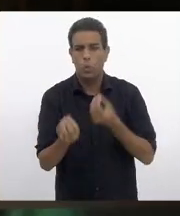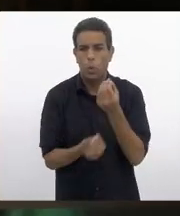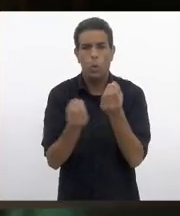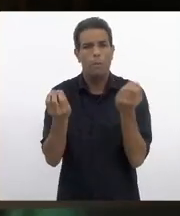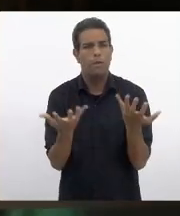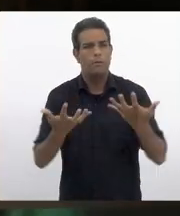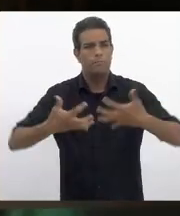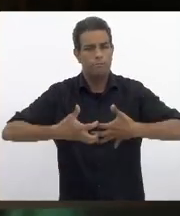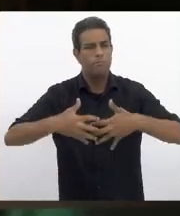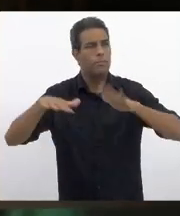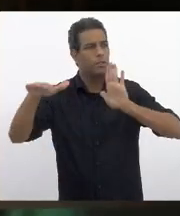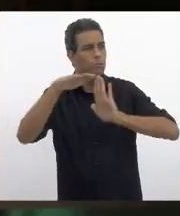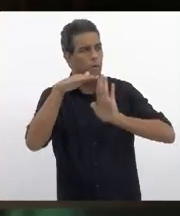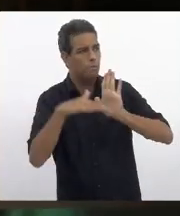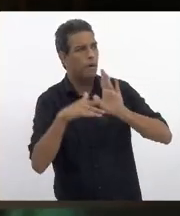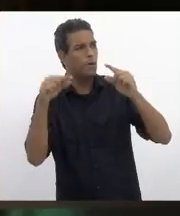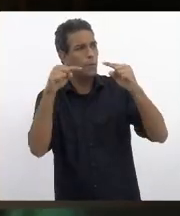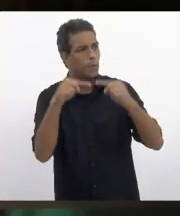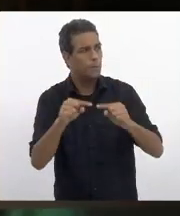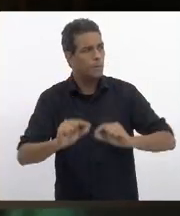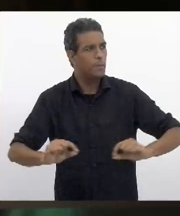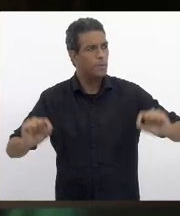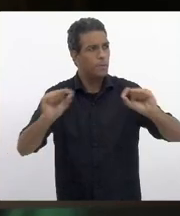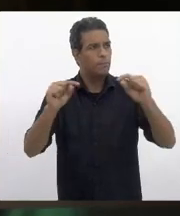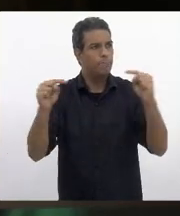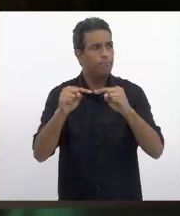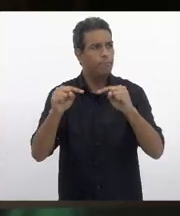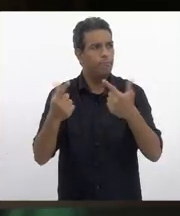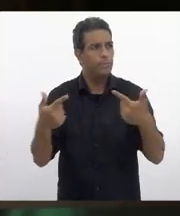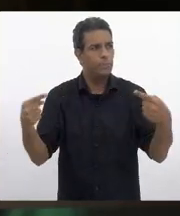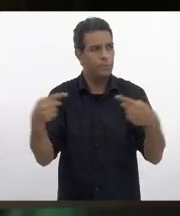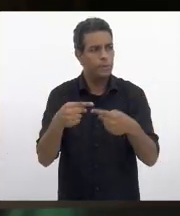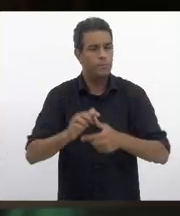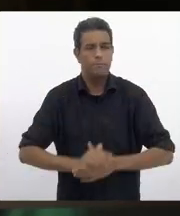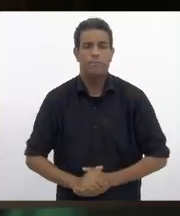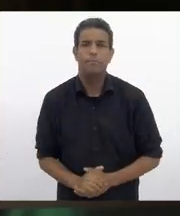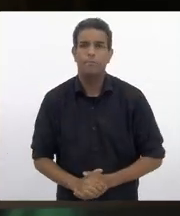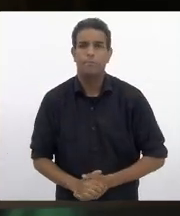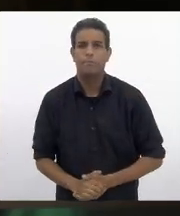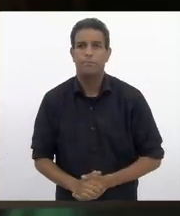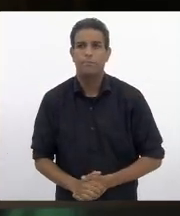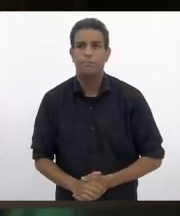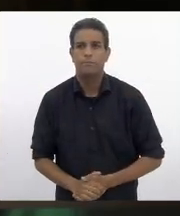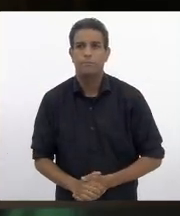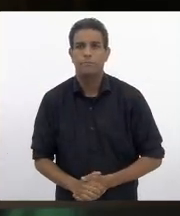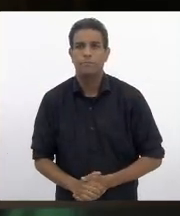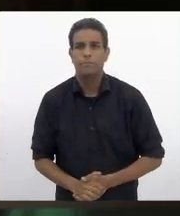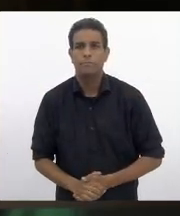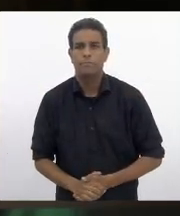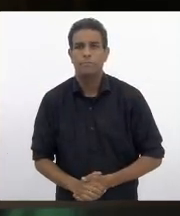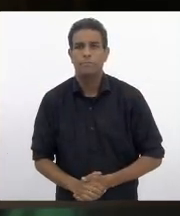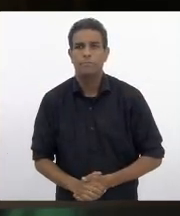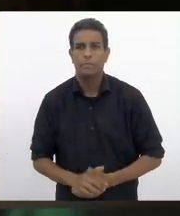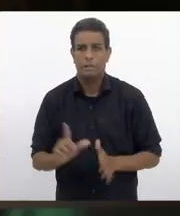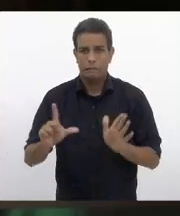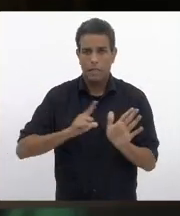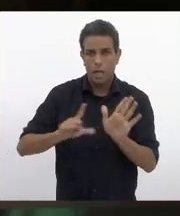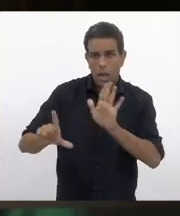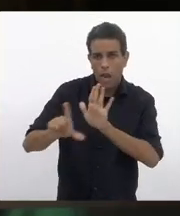praça como um parceiro, porque na hora de tomar tiro não tem estrela e nem divisa. É bala, não tem